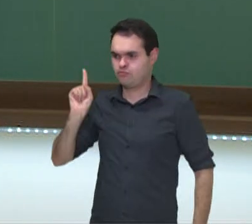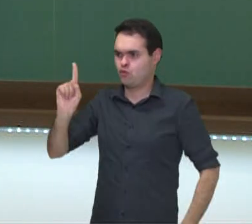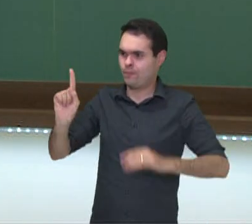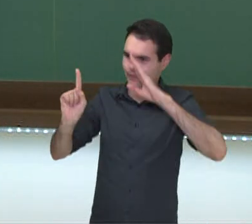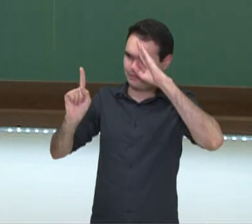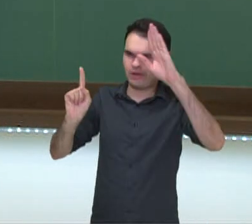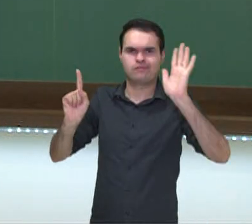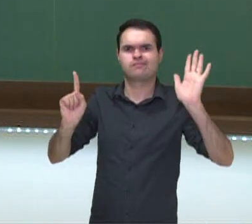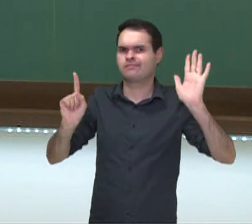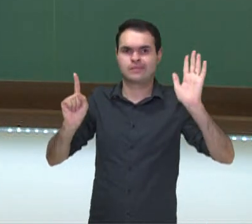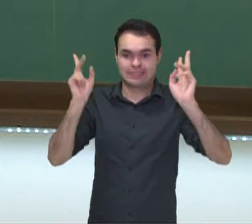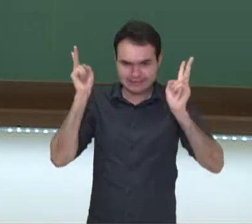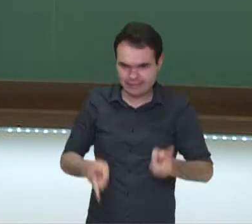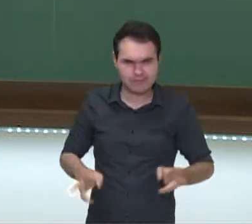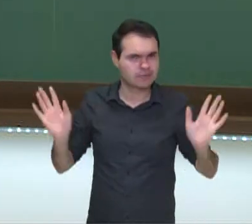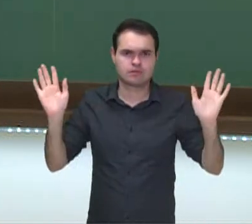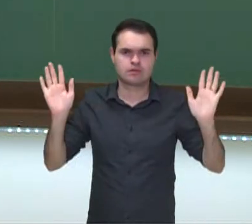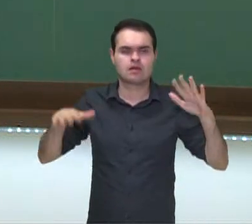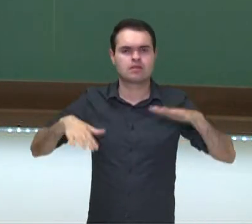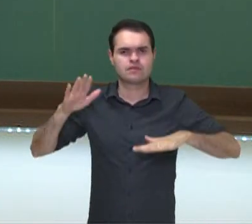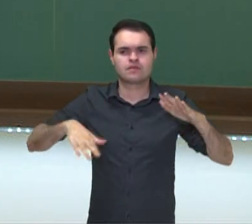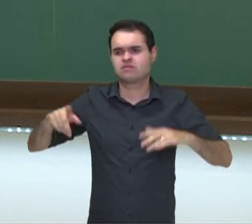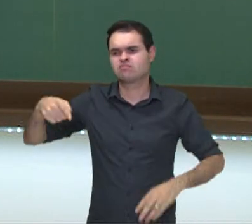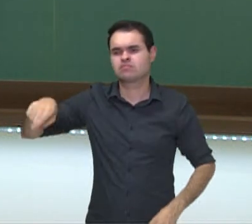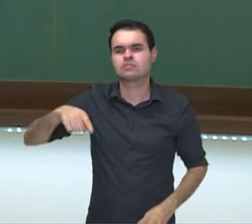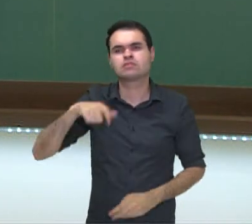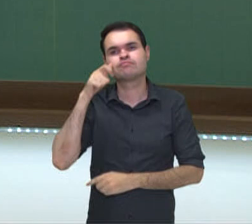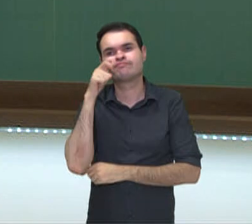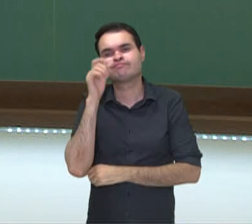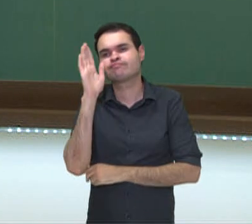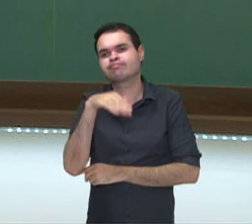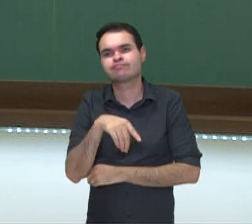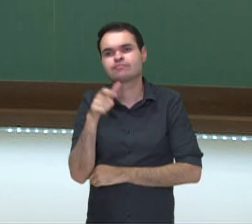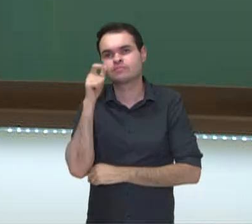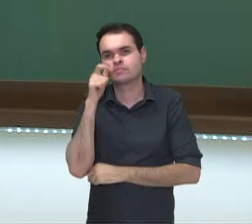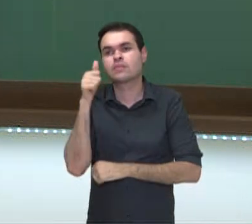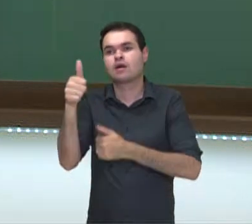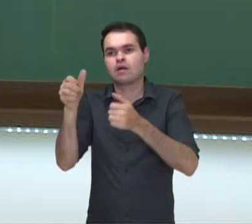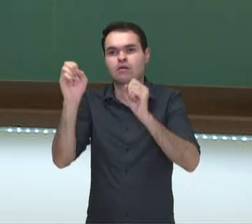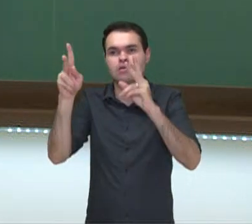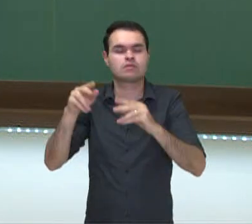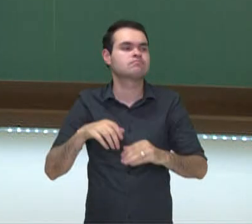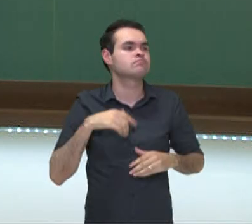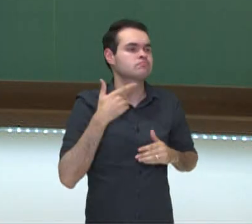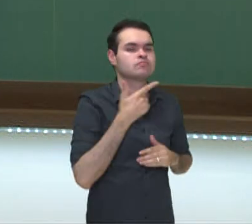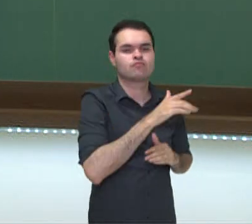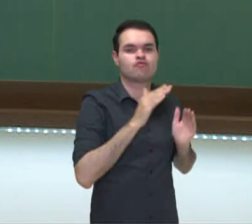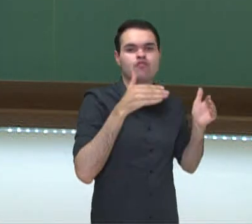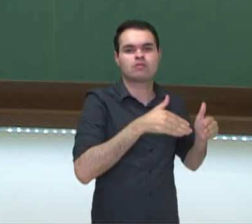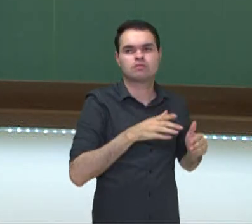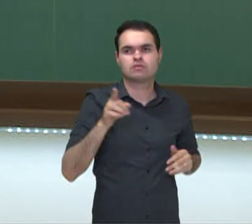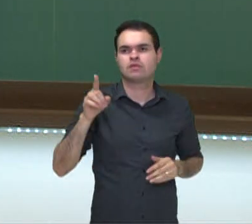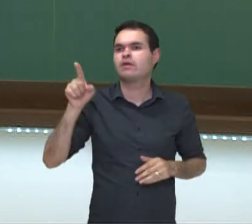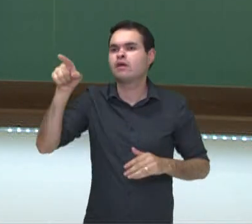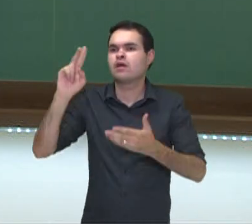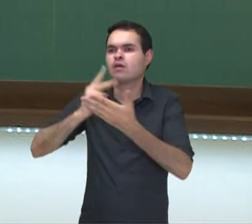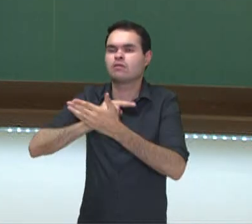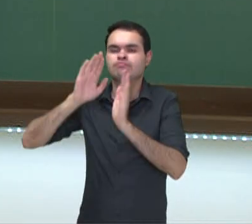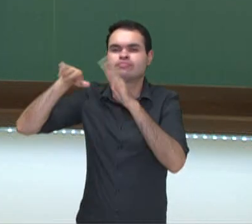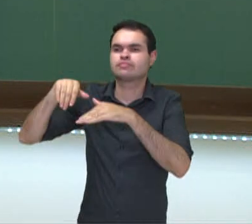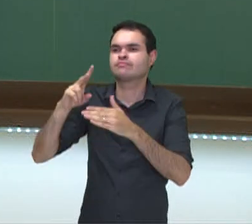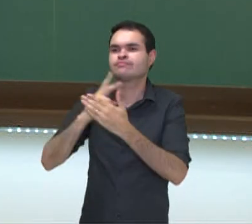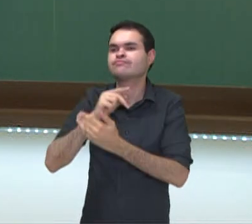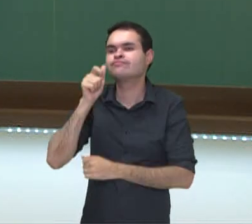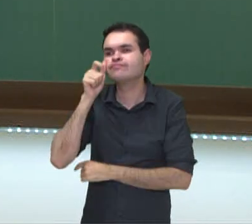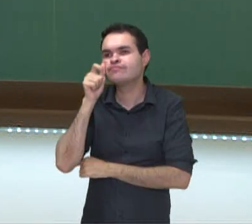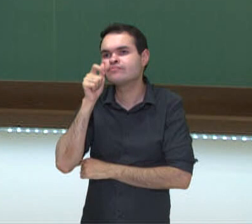com maior tranquilidade. Às vezes, as pessoas não estão ali o tempo inteiro esperando você cometer algum equívoco para poder